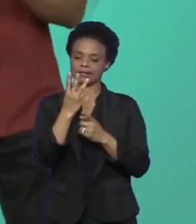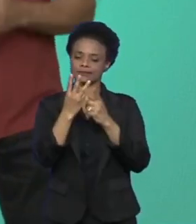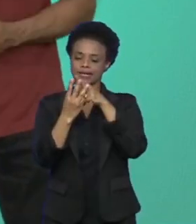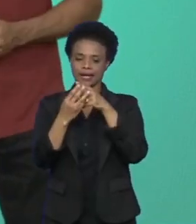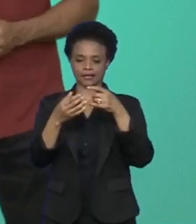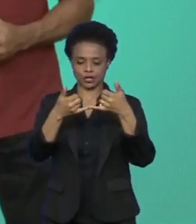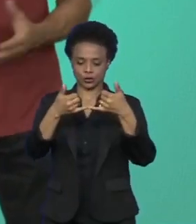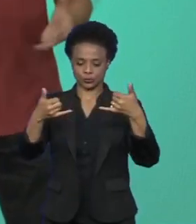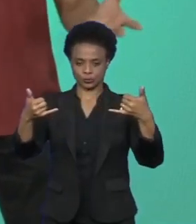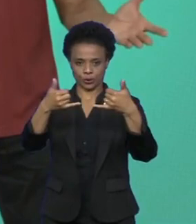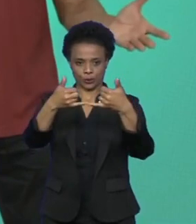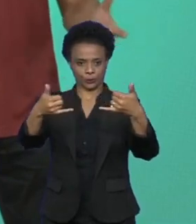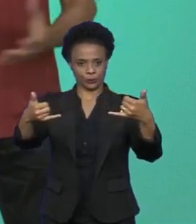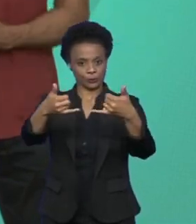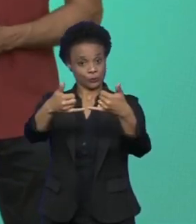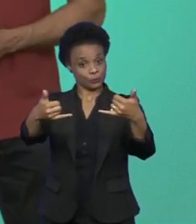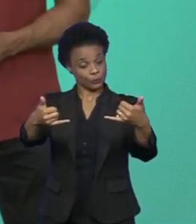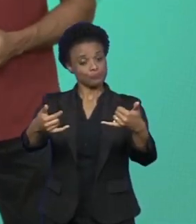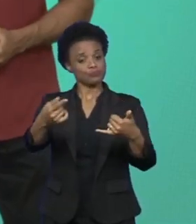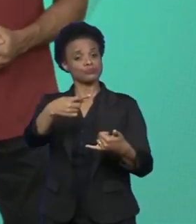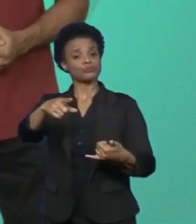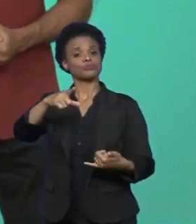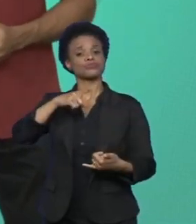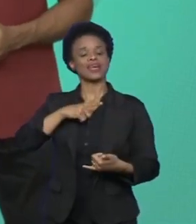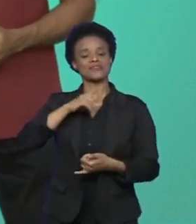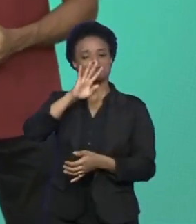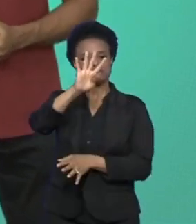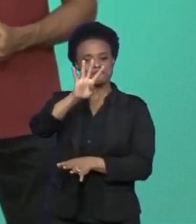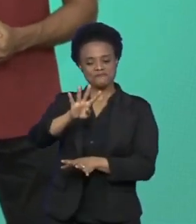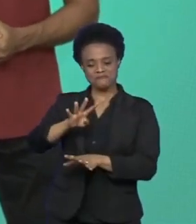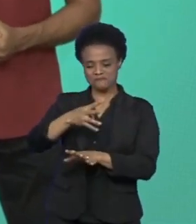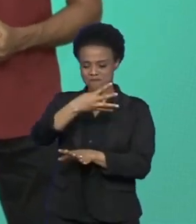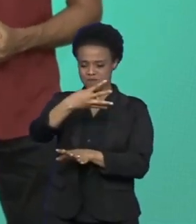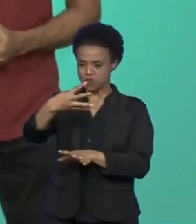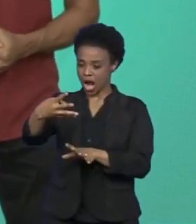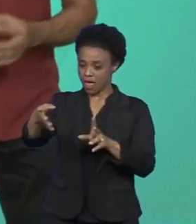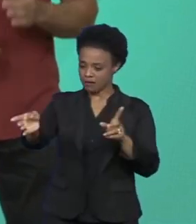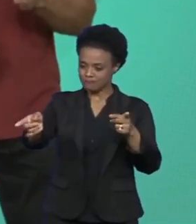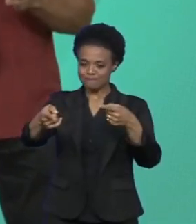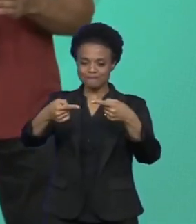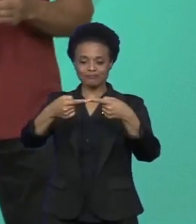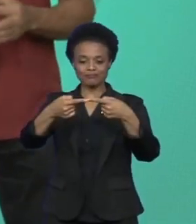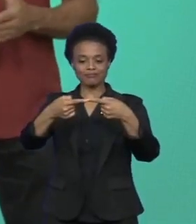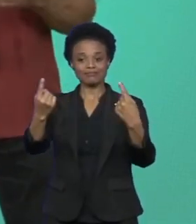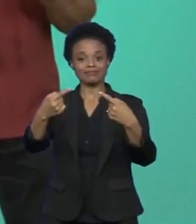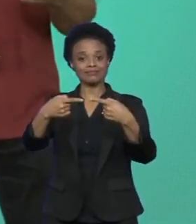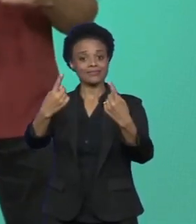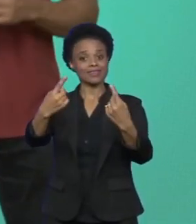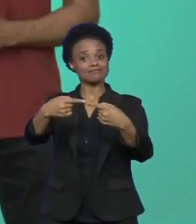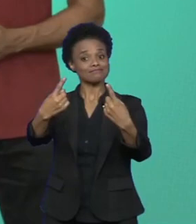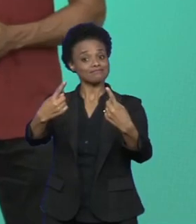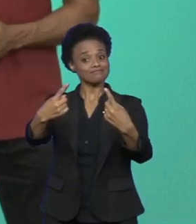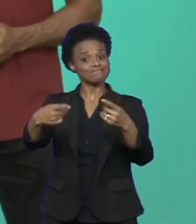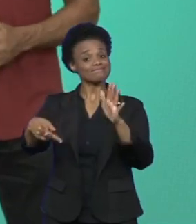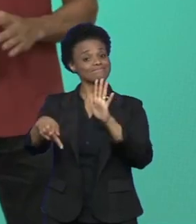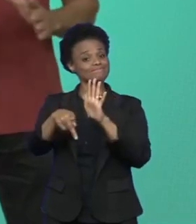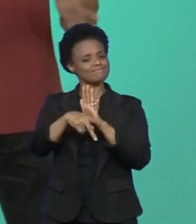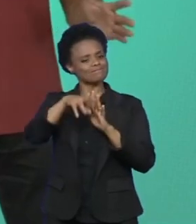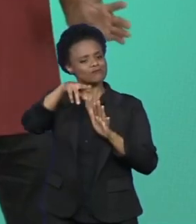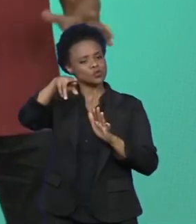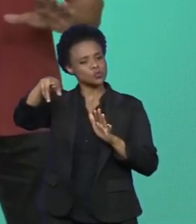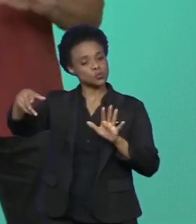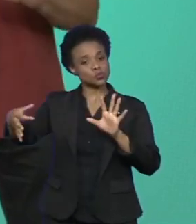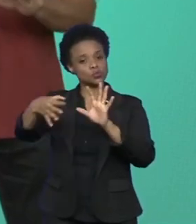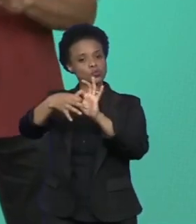B e E. Por fim, a malha é um único caminho fechado construído com 2 ramos de um circuito elétrico.